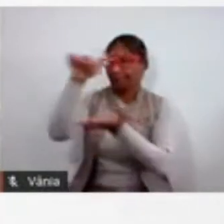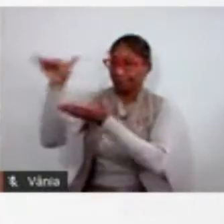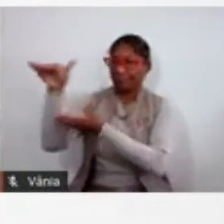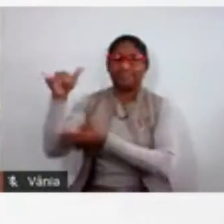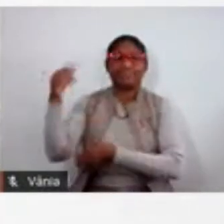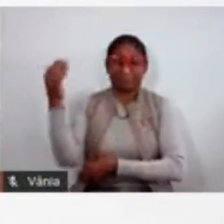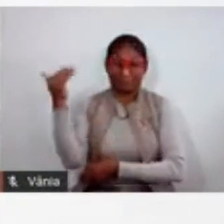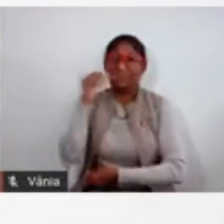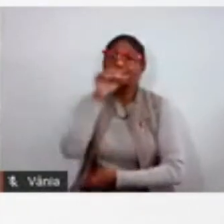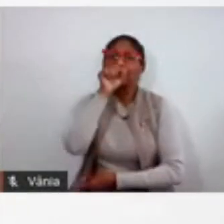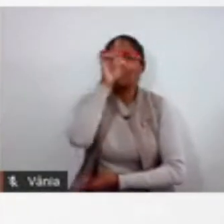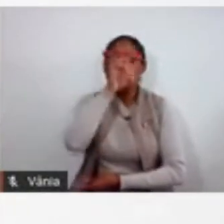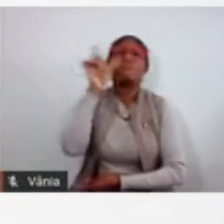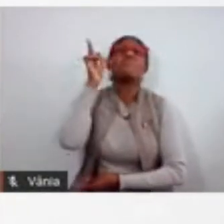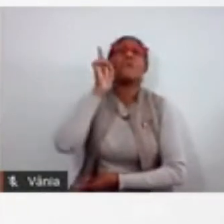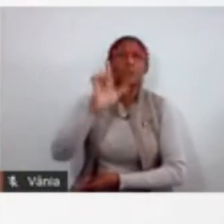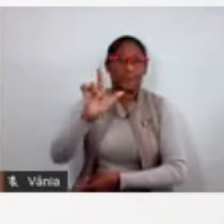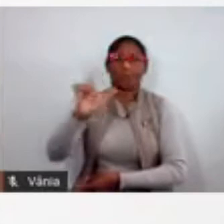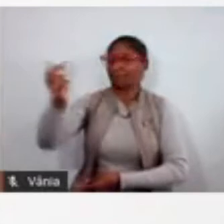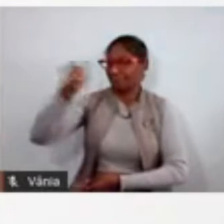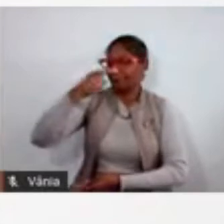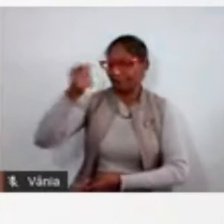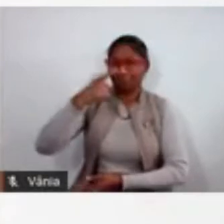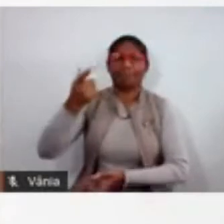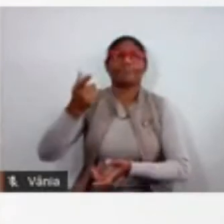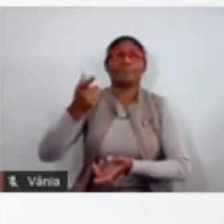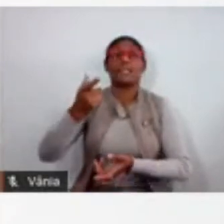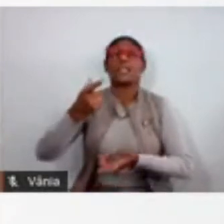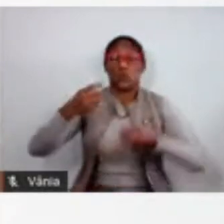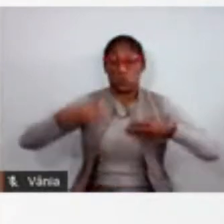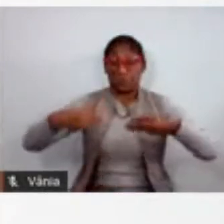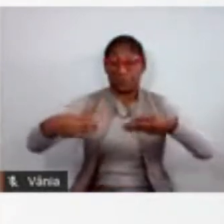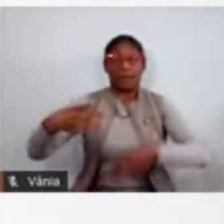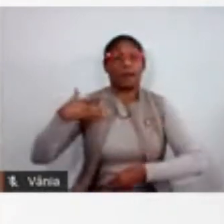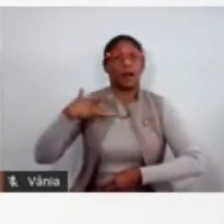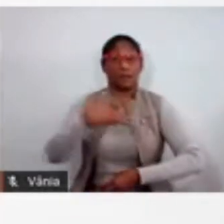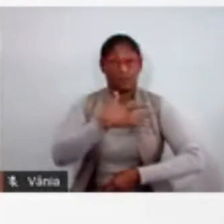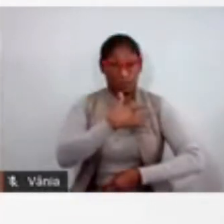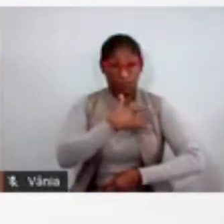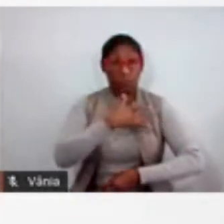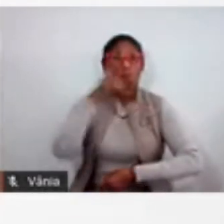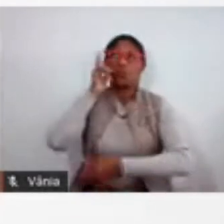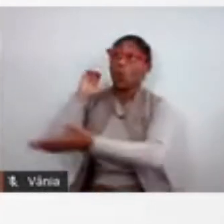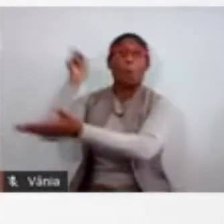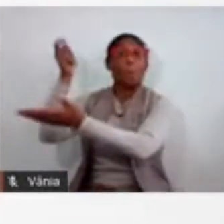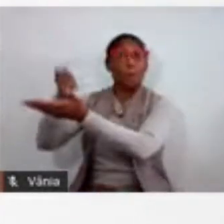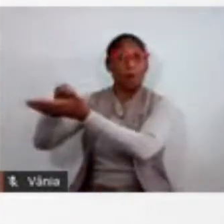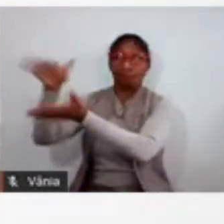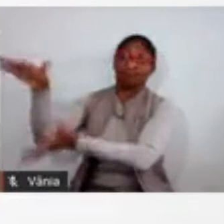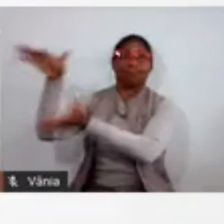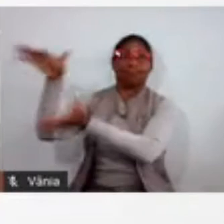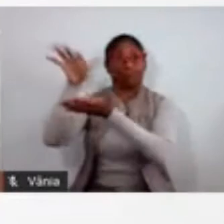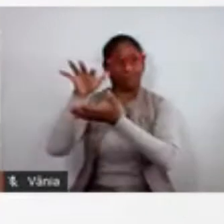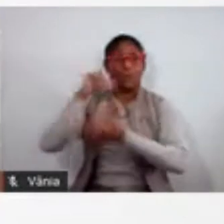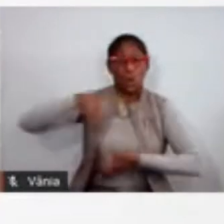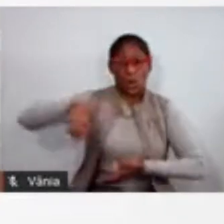semana uma carga de medicamentos anestésicos que o Ministério da Saúde fez a aquisição. Nós fizemos todo o